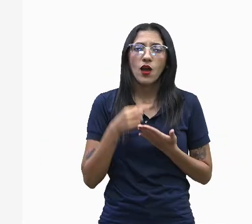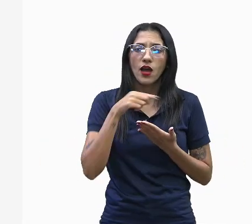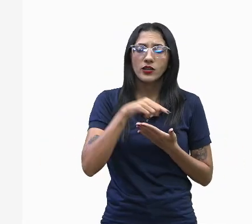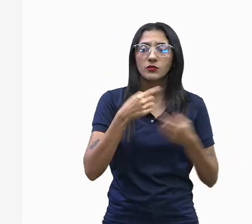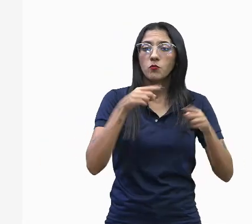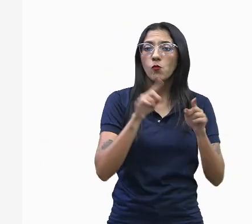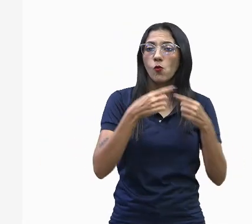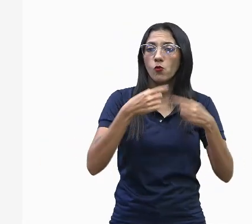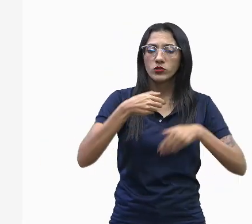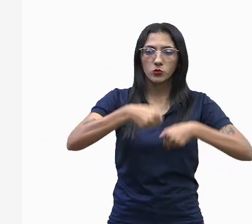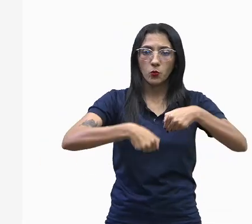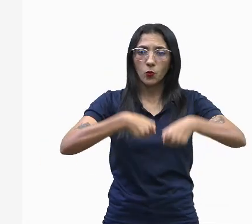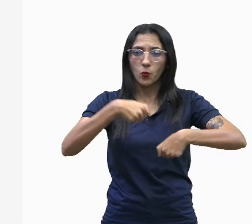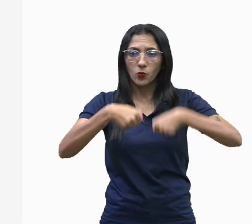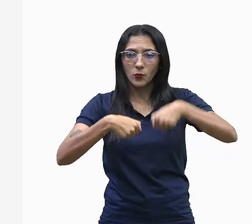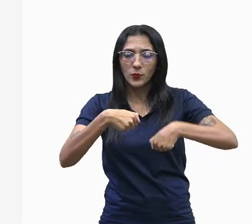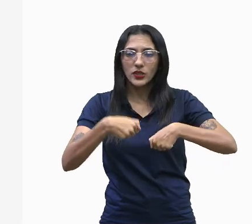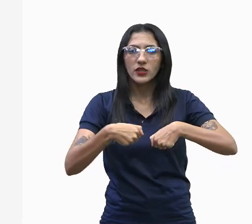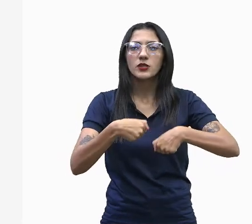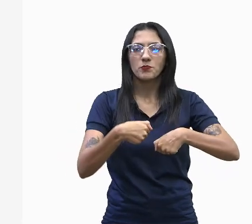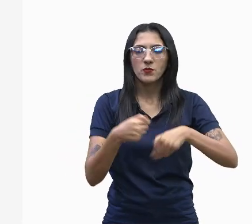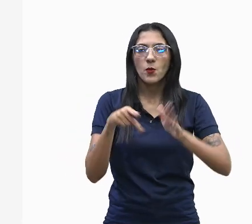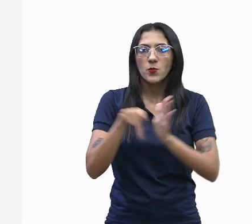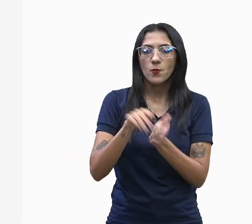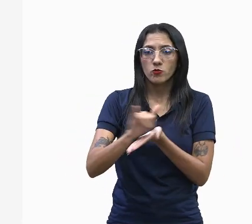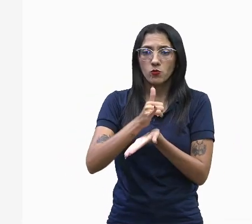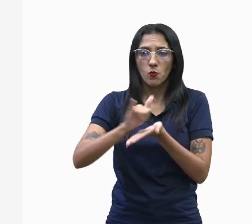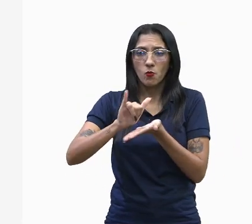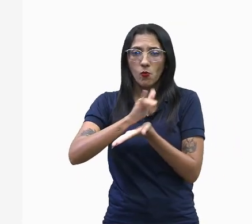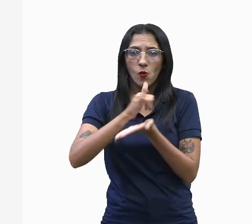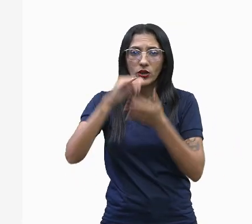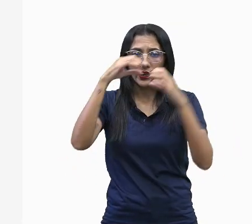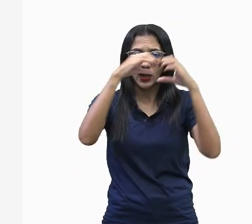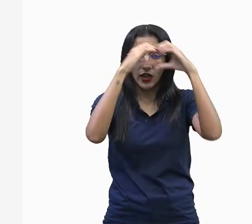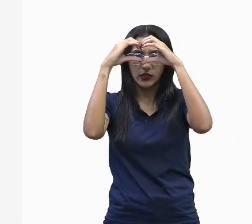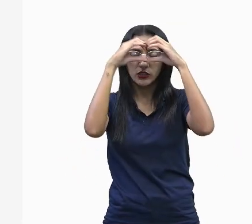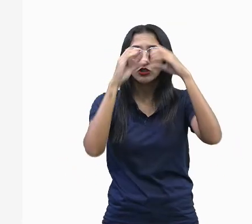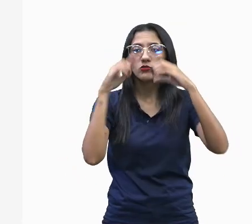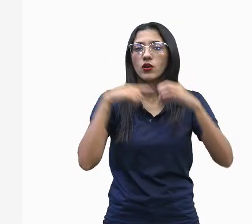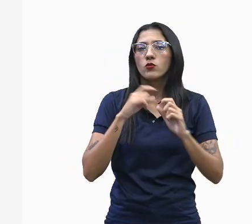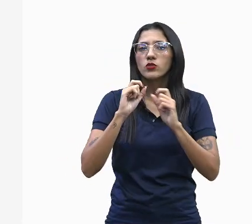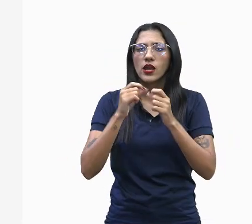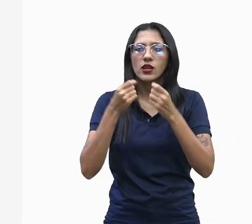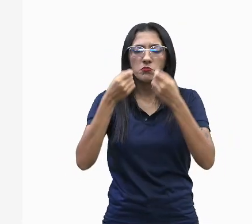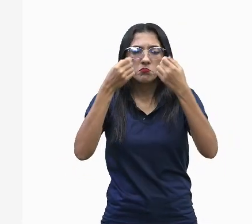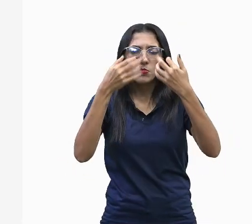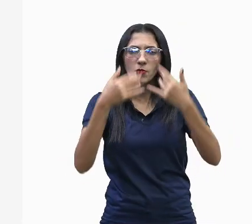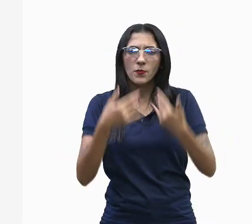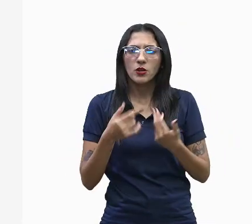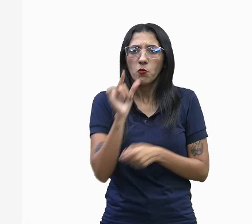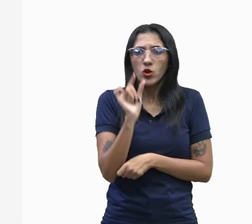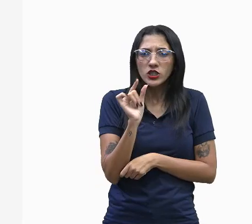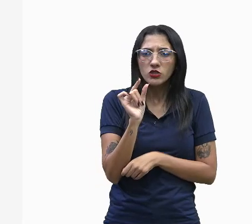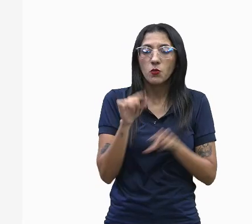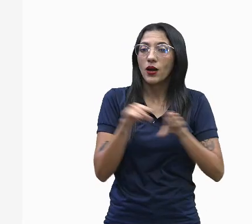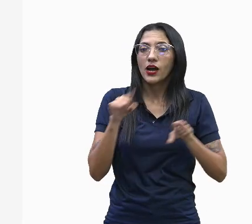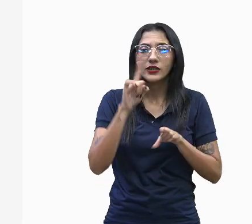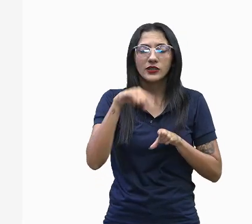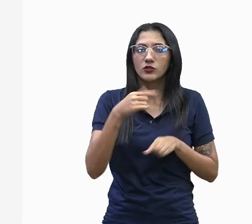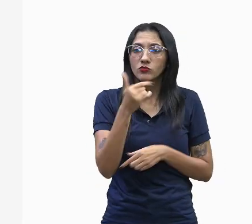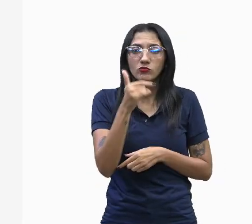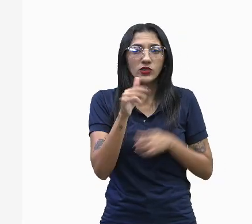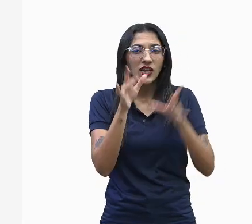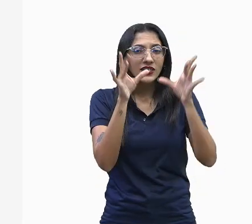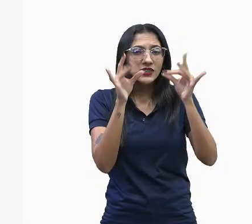Boi Garantido, menciona brevemente o Curupira sem entrar em detalhes na lenda. Vamos ver aí